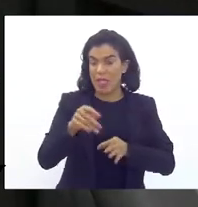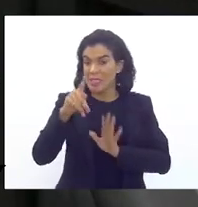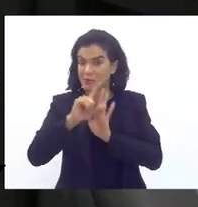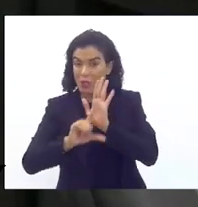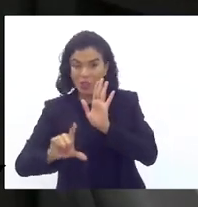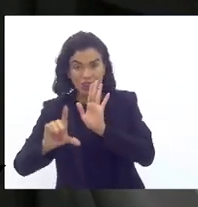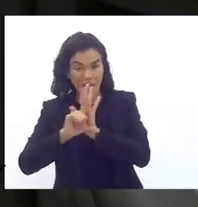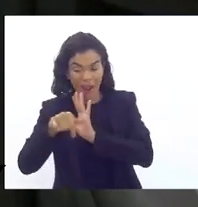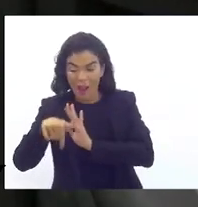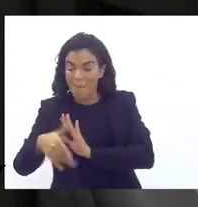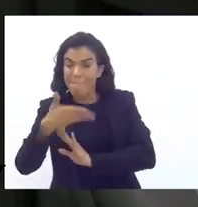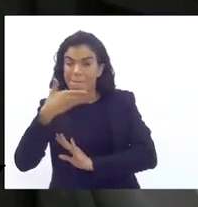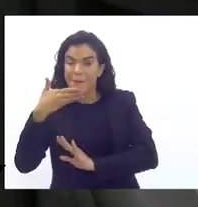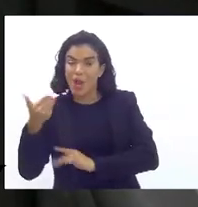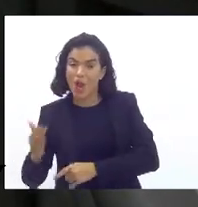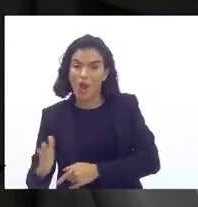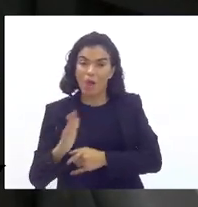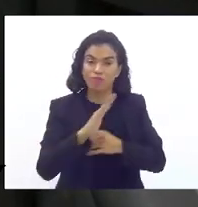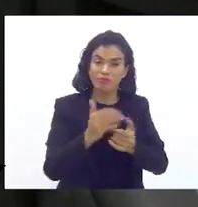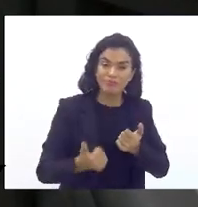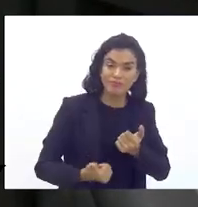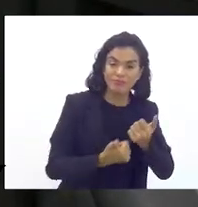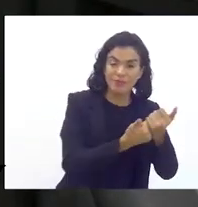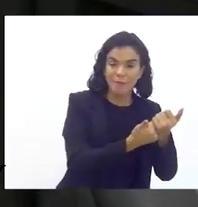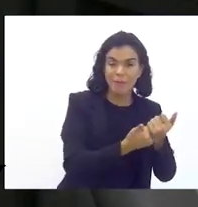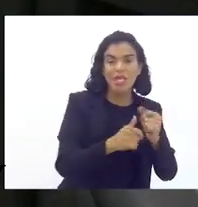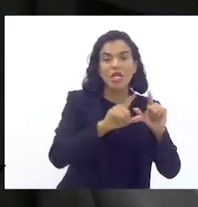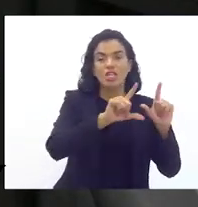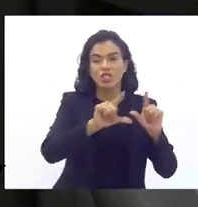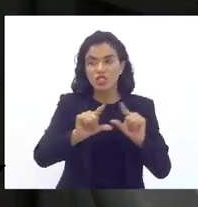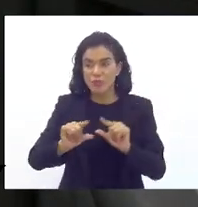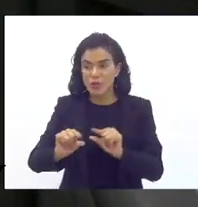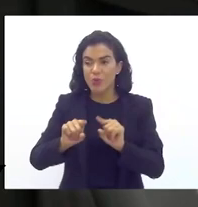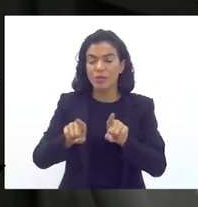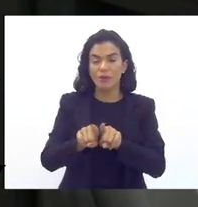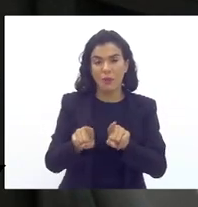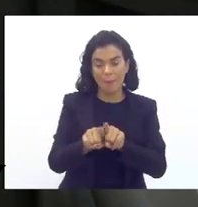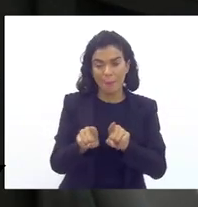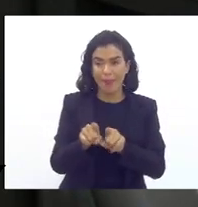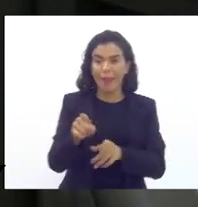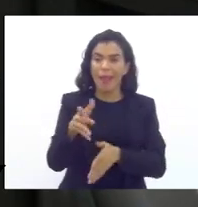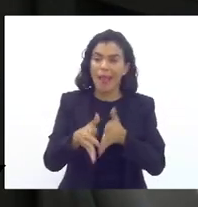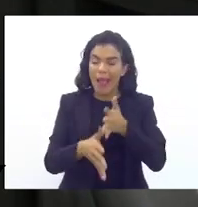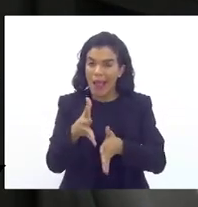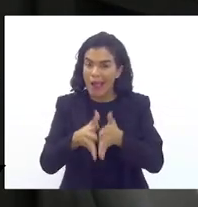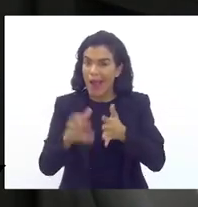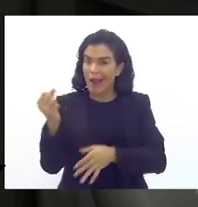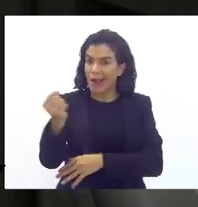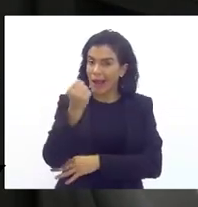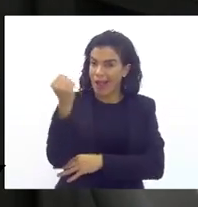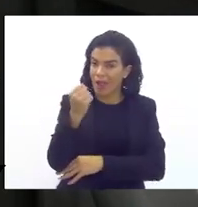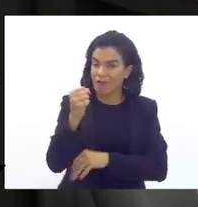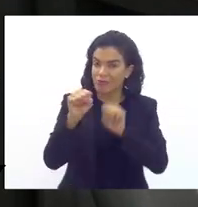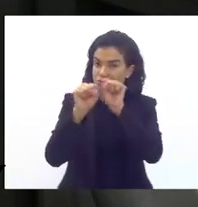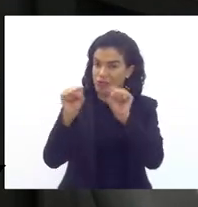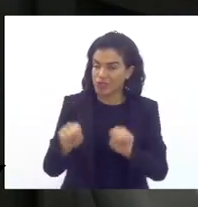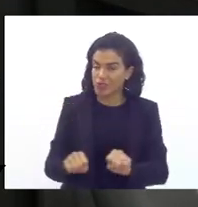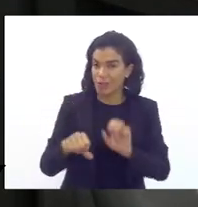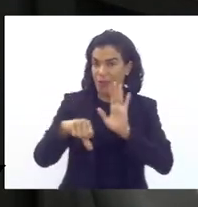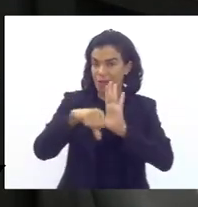ele melhora e tenta minorar as condições efetivas graves do nosso sistema criminal brasileiro